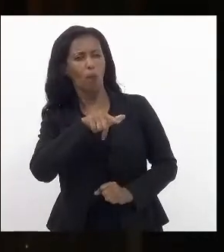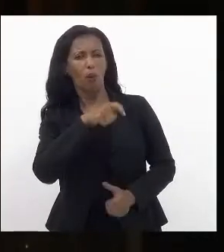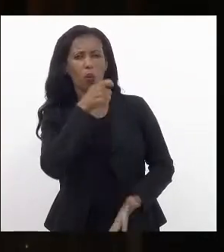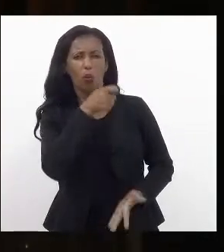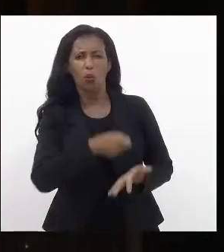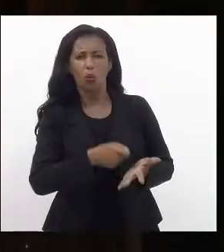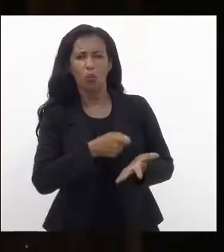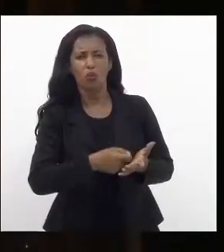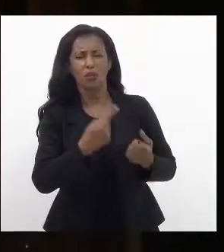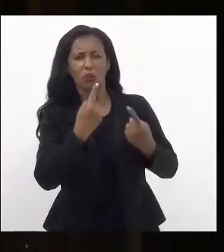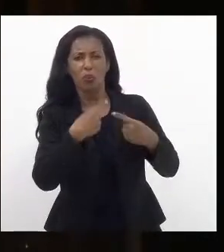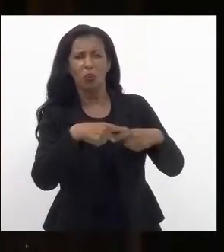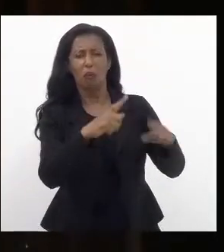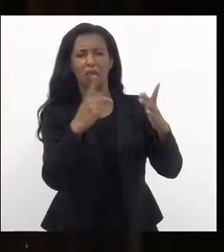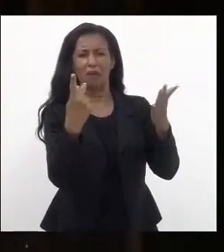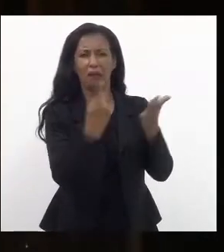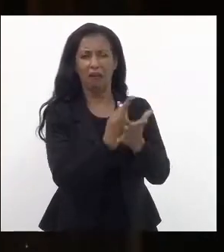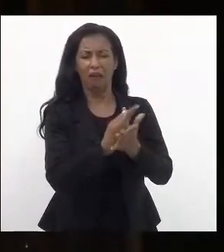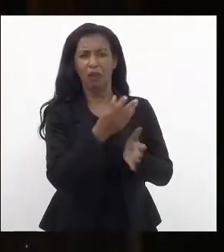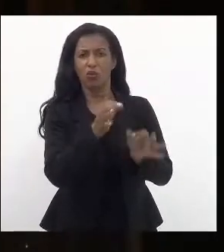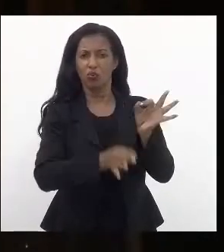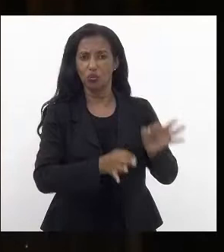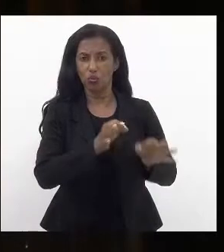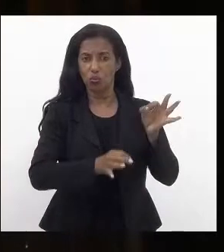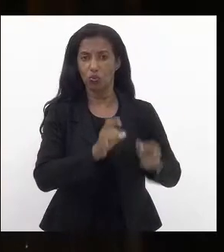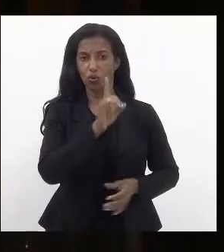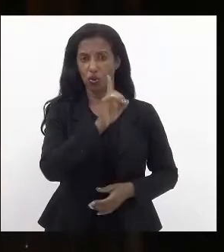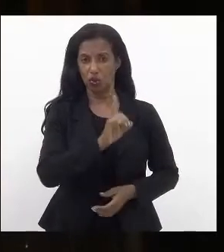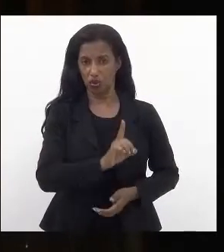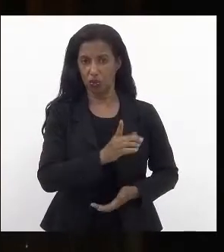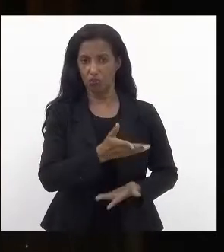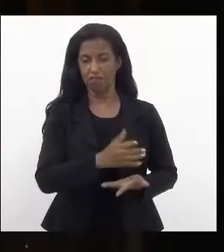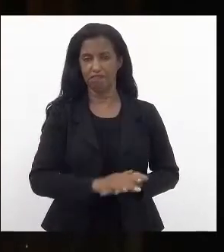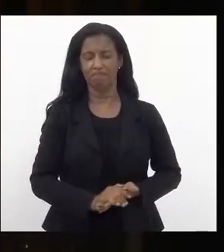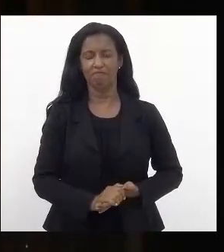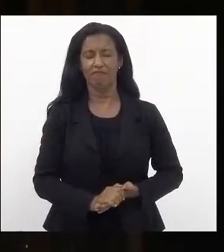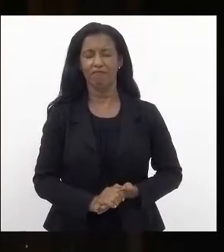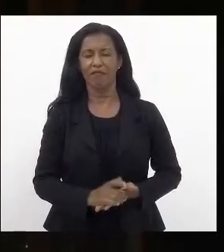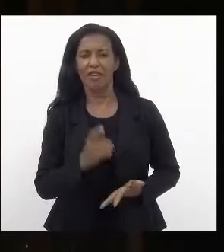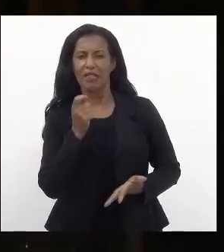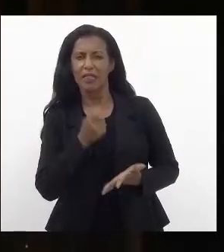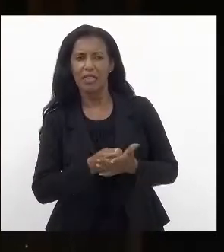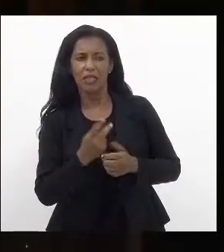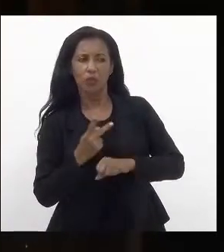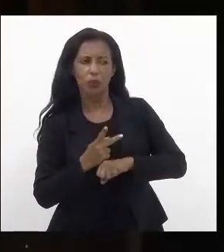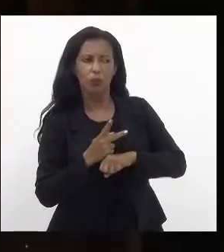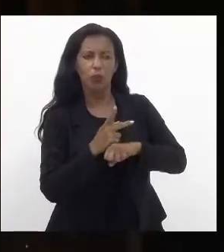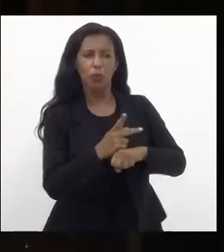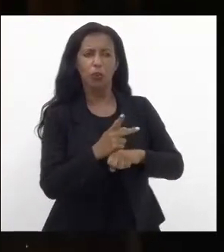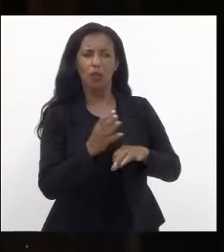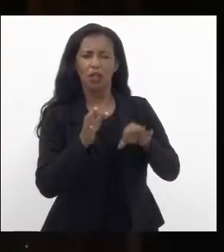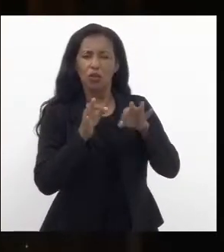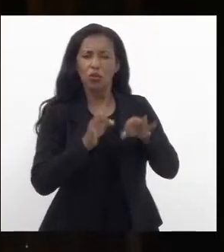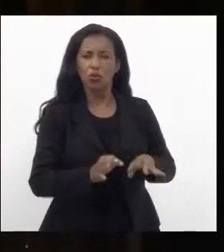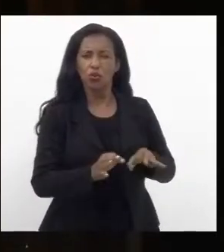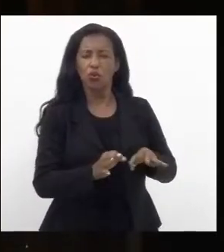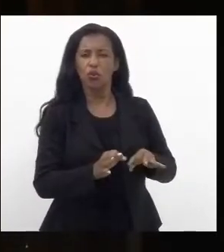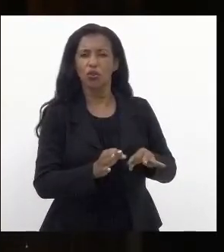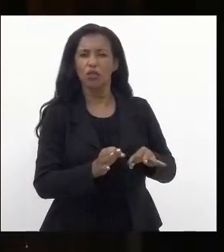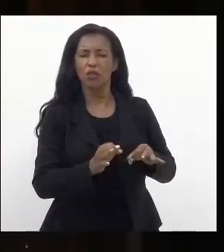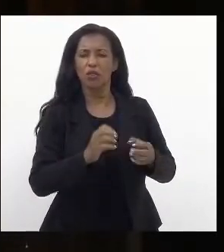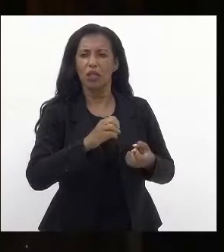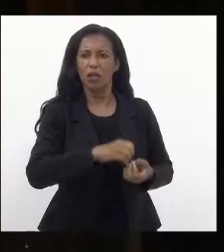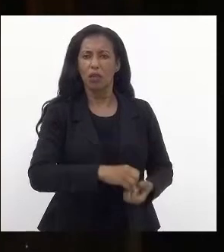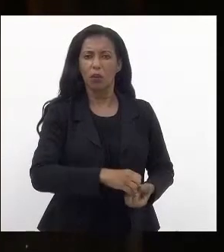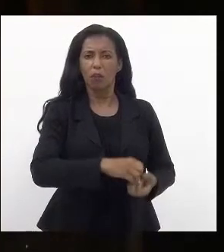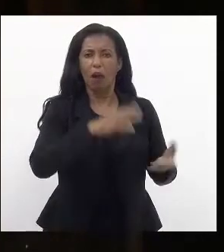lutando contra a injustiça, que é um juiz de direito, de uma grandeza, tentando buscar a justiça na explosão